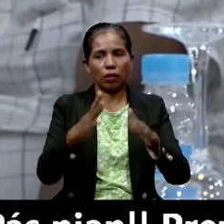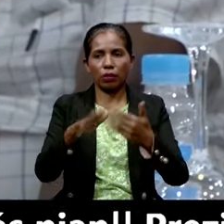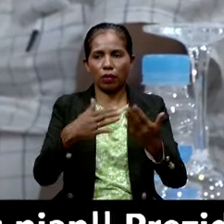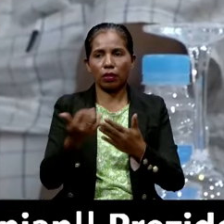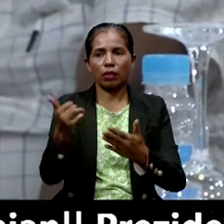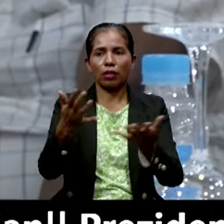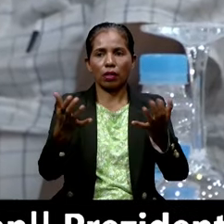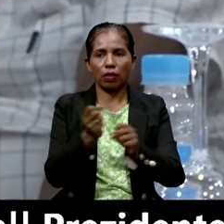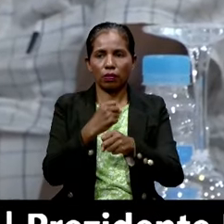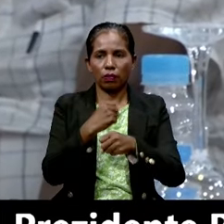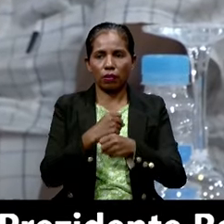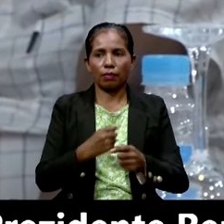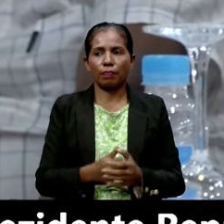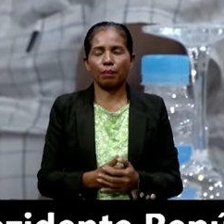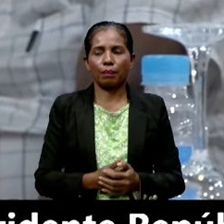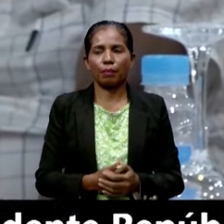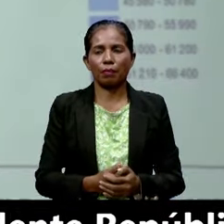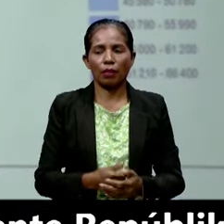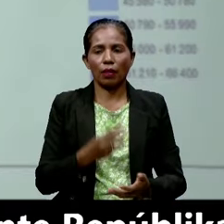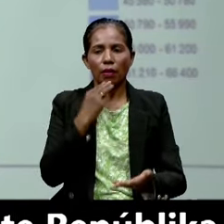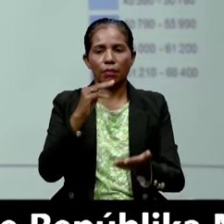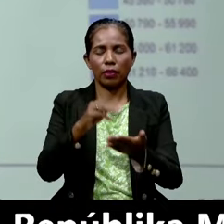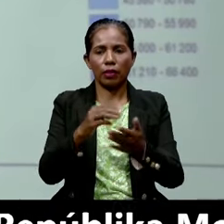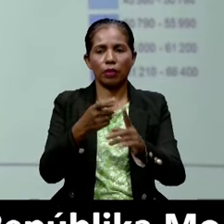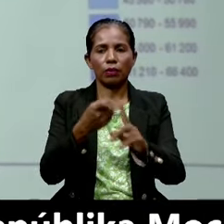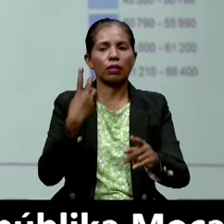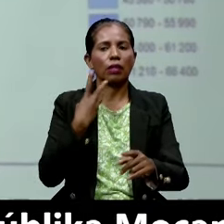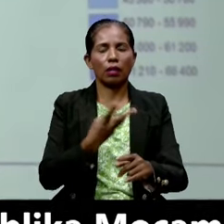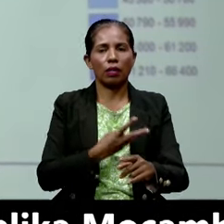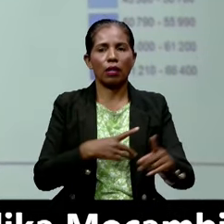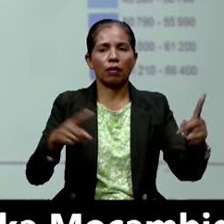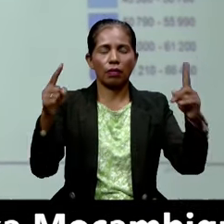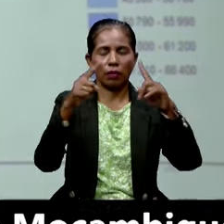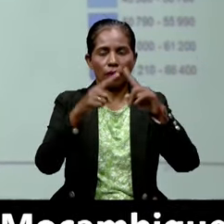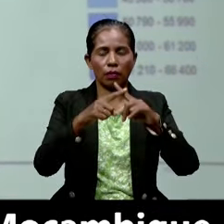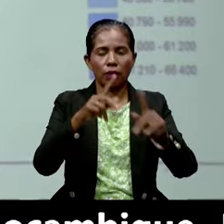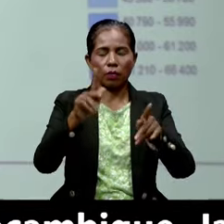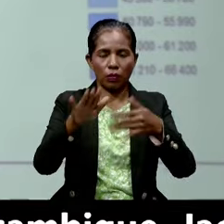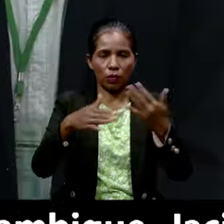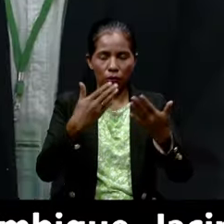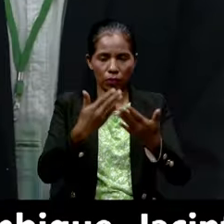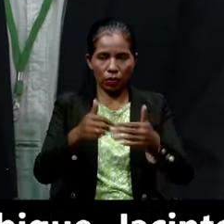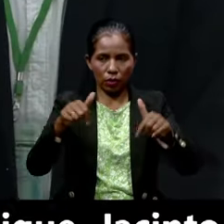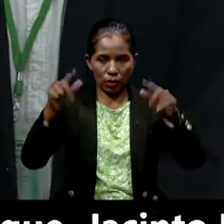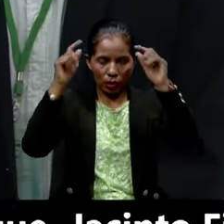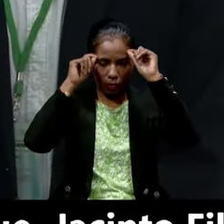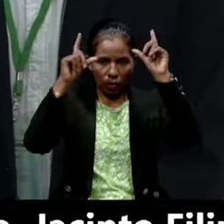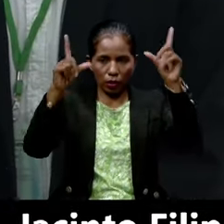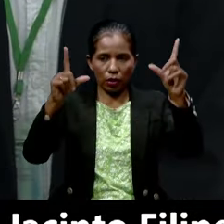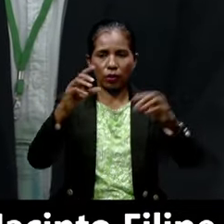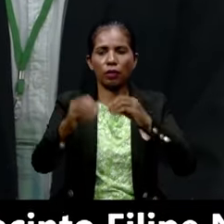que sira karaka tu halu mensagem husi ami ba comunidade toma que a território nacional